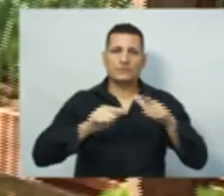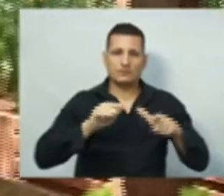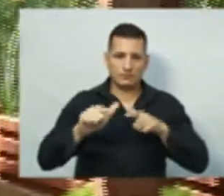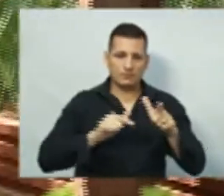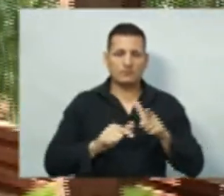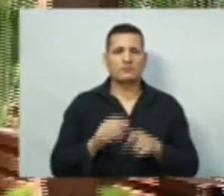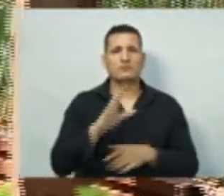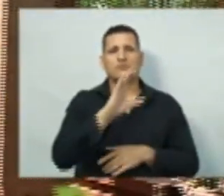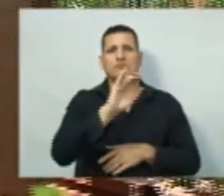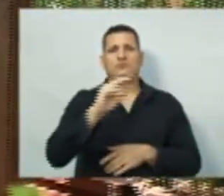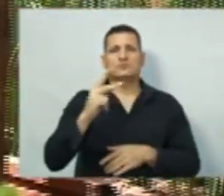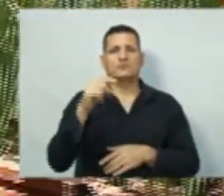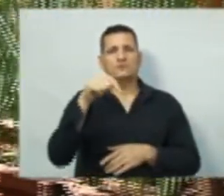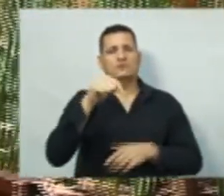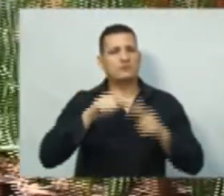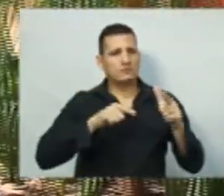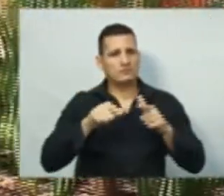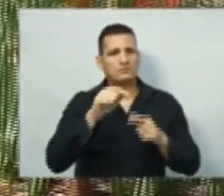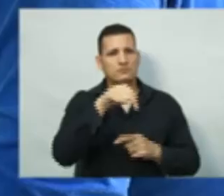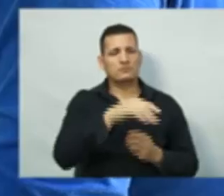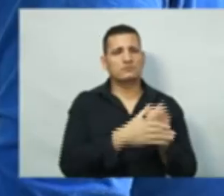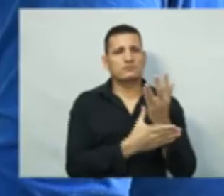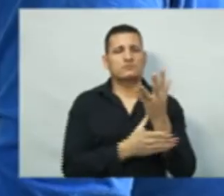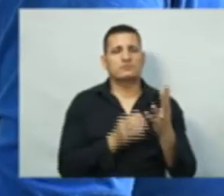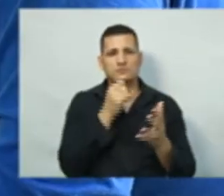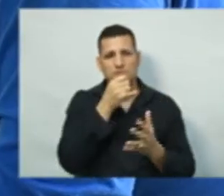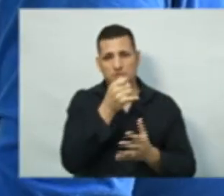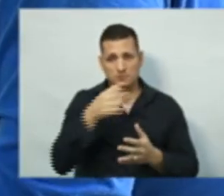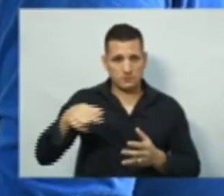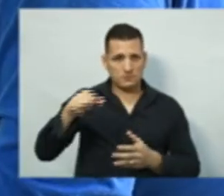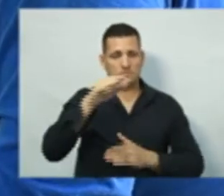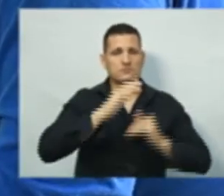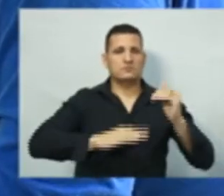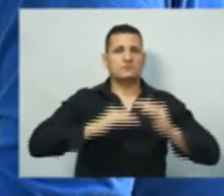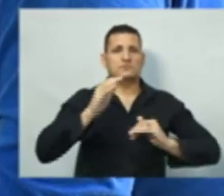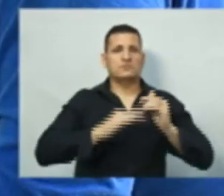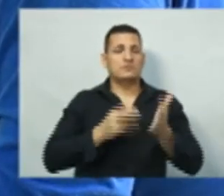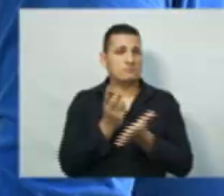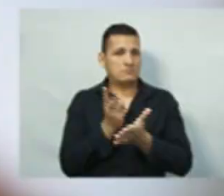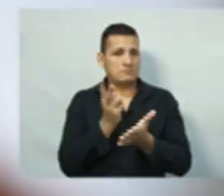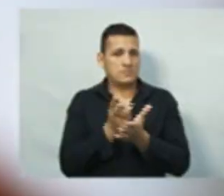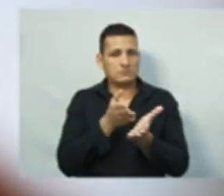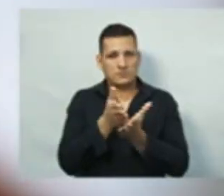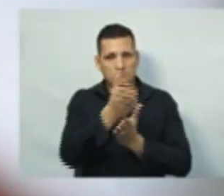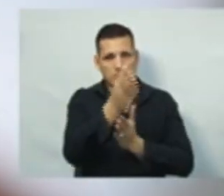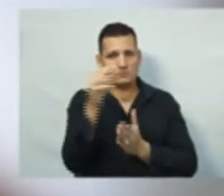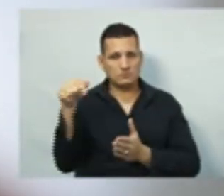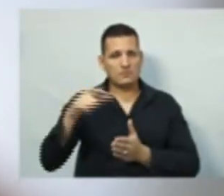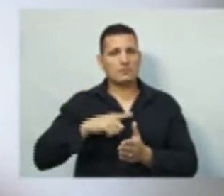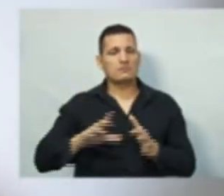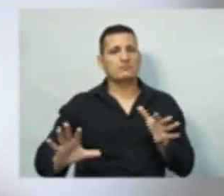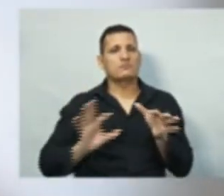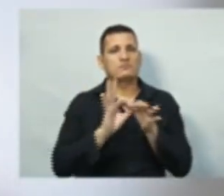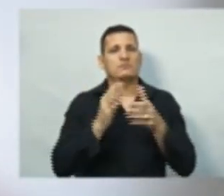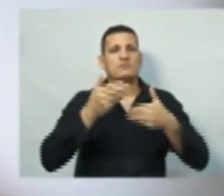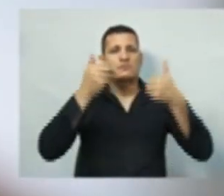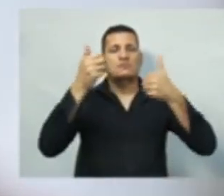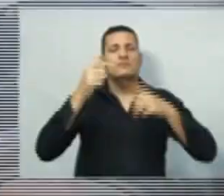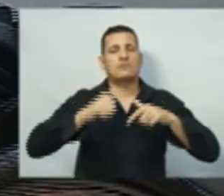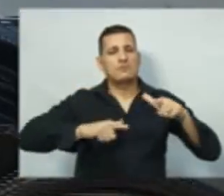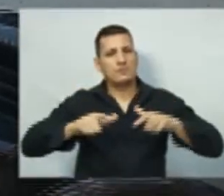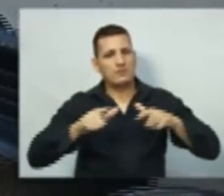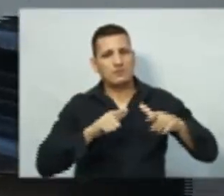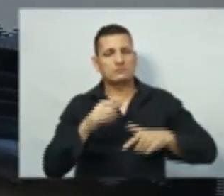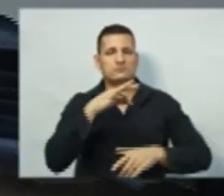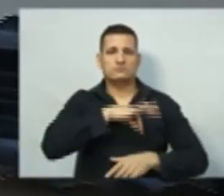Uma cooperativa trabalhista surge quando profissionais autônomos de um mesmo ramo se unem por melhores condições de trabalho e